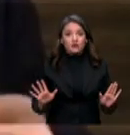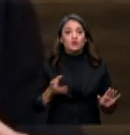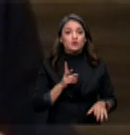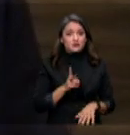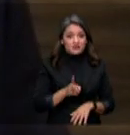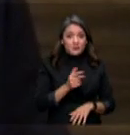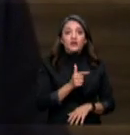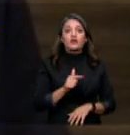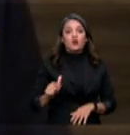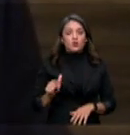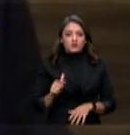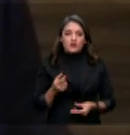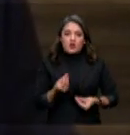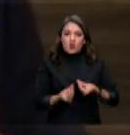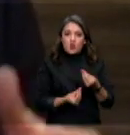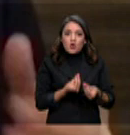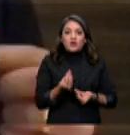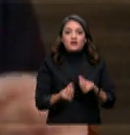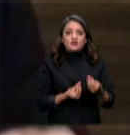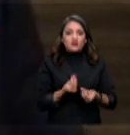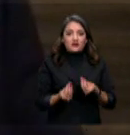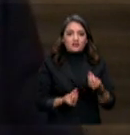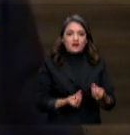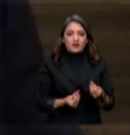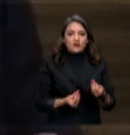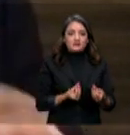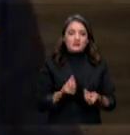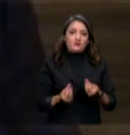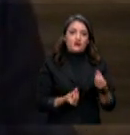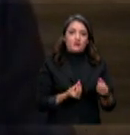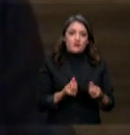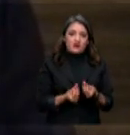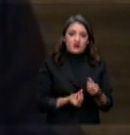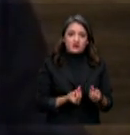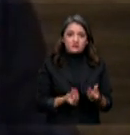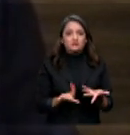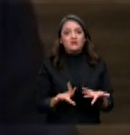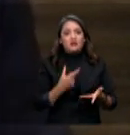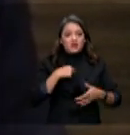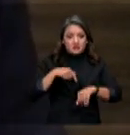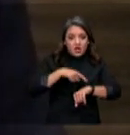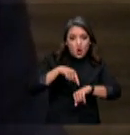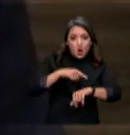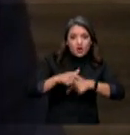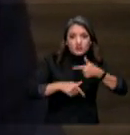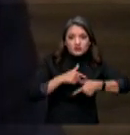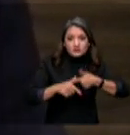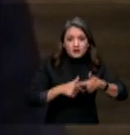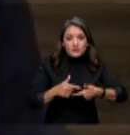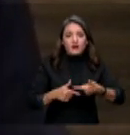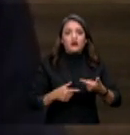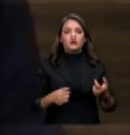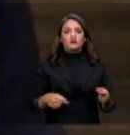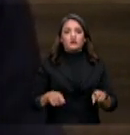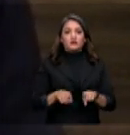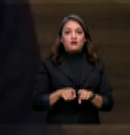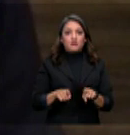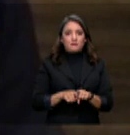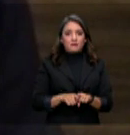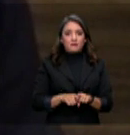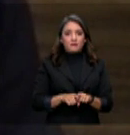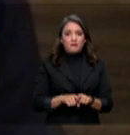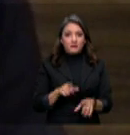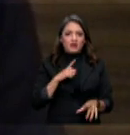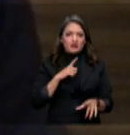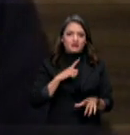haja um meio idôneo de aferir a jornada de trabalho e a existência de, ou não, de